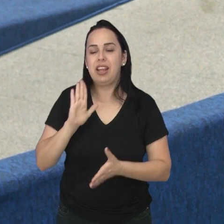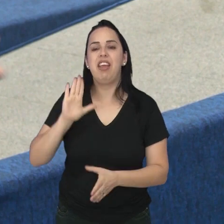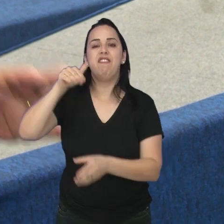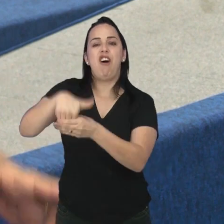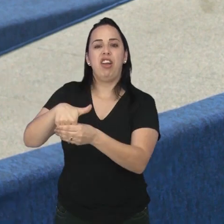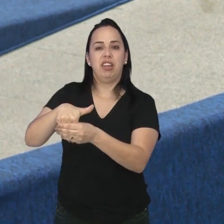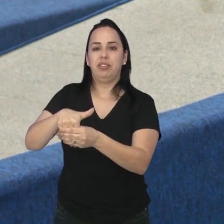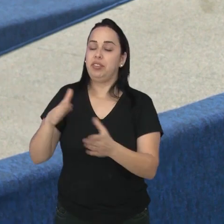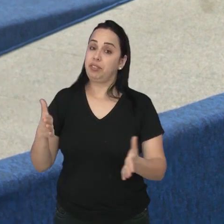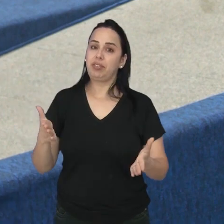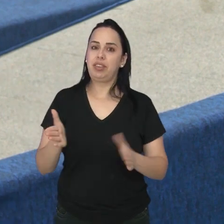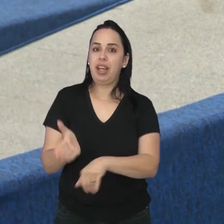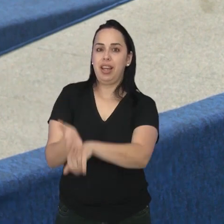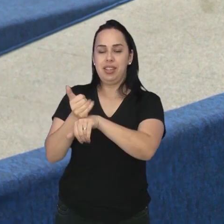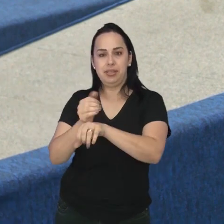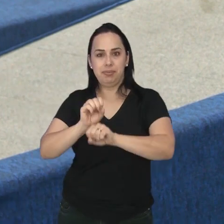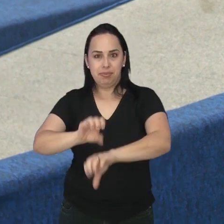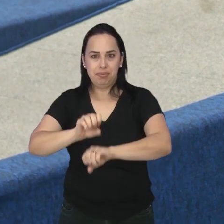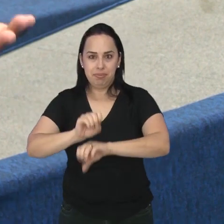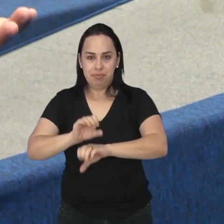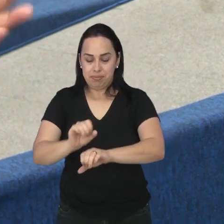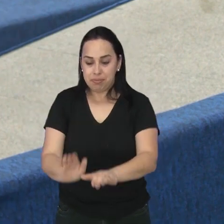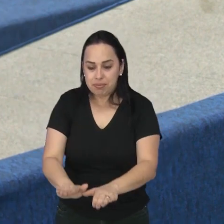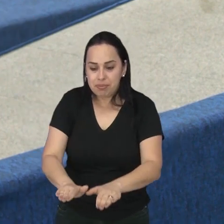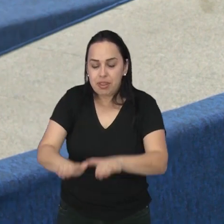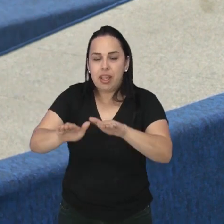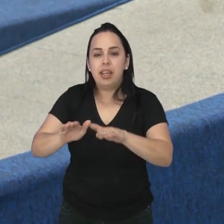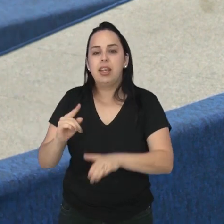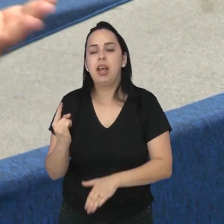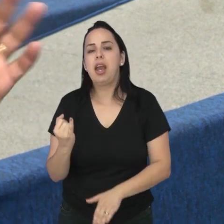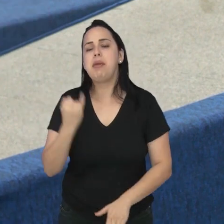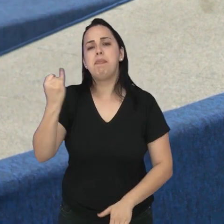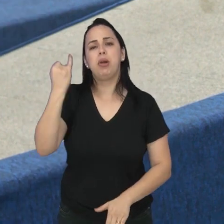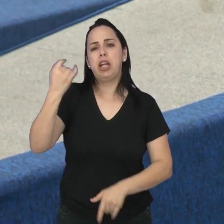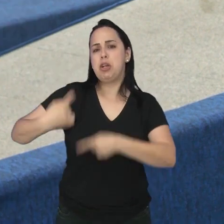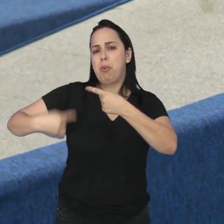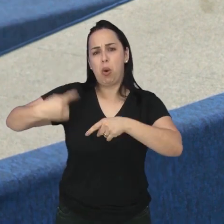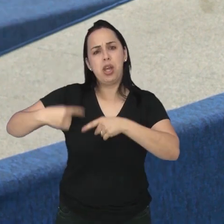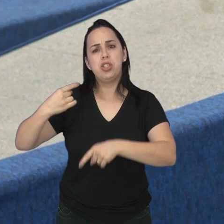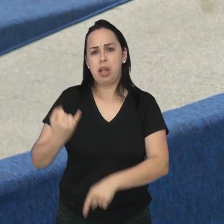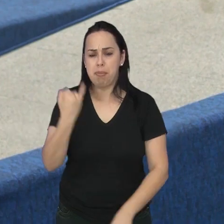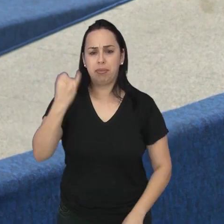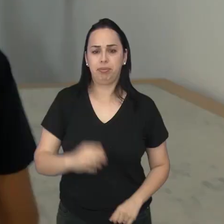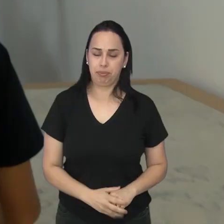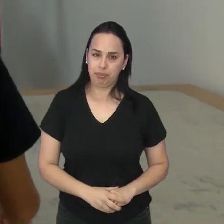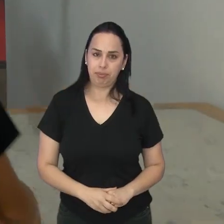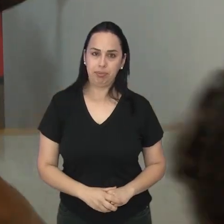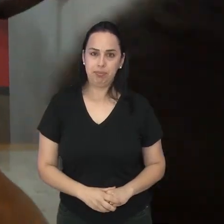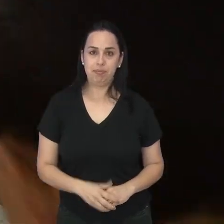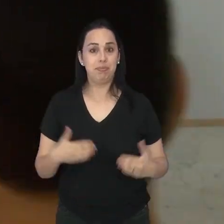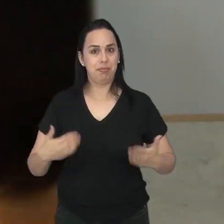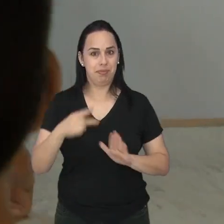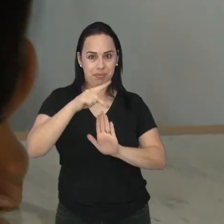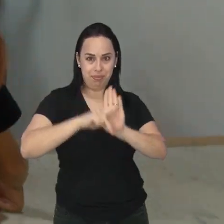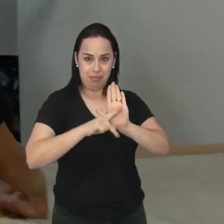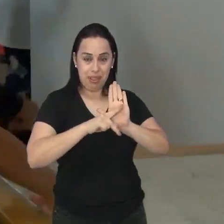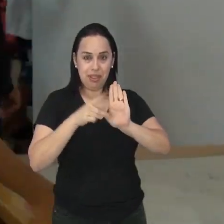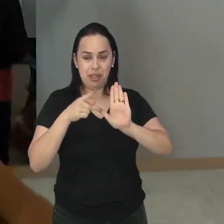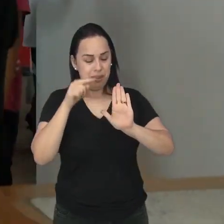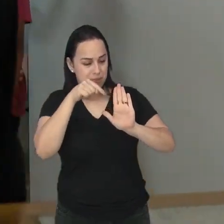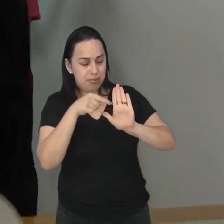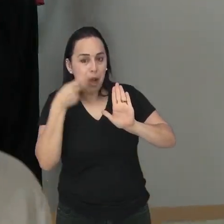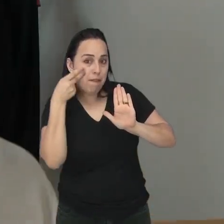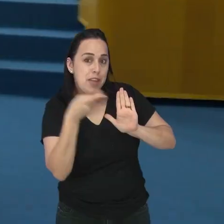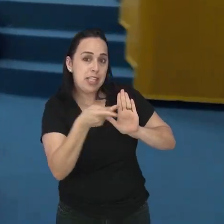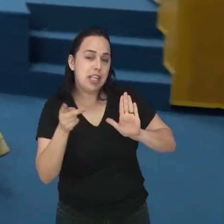a gente quer ensinar essas crianças desde pequena a importância da política na nossa vida. Através do programa Visite